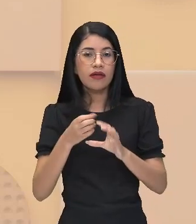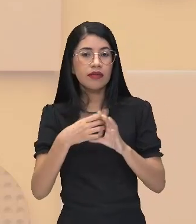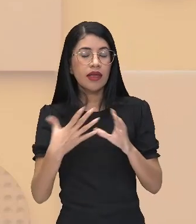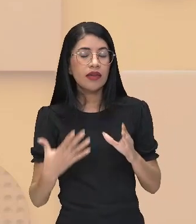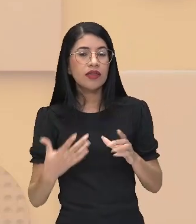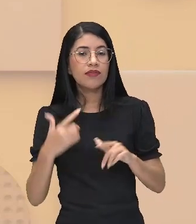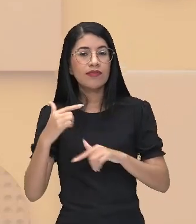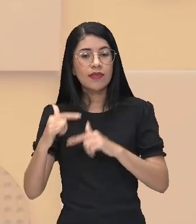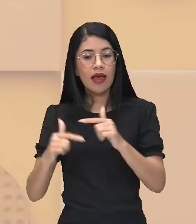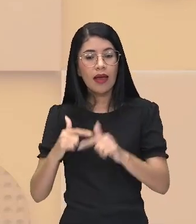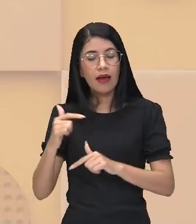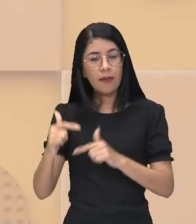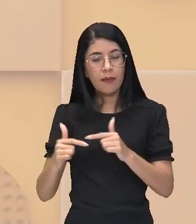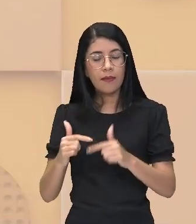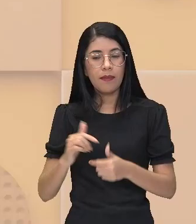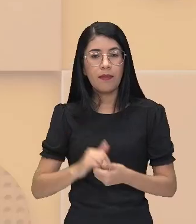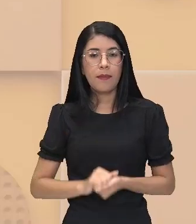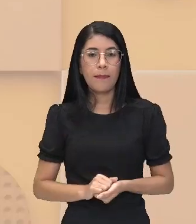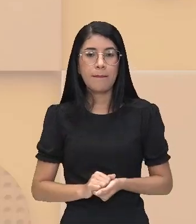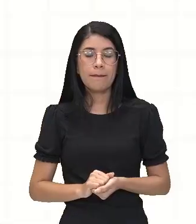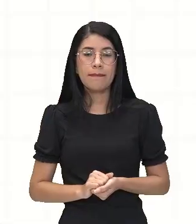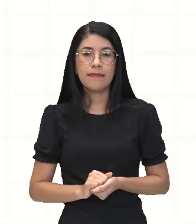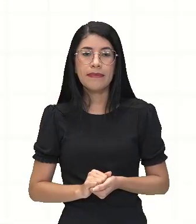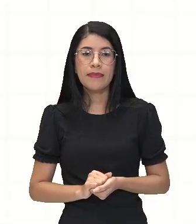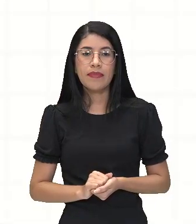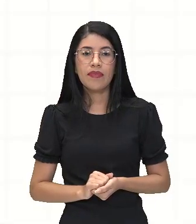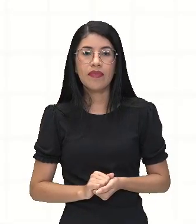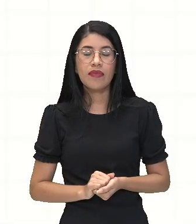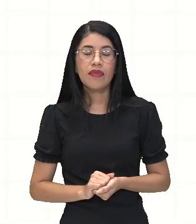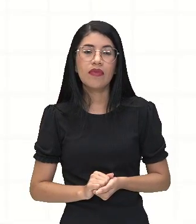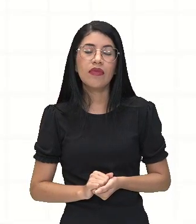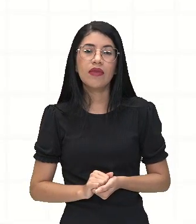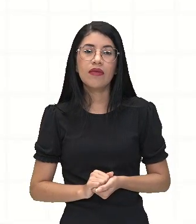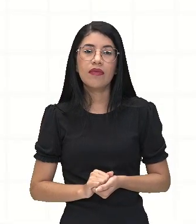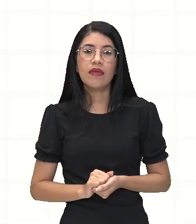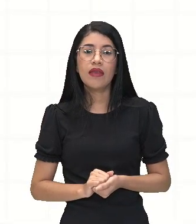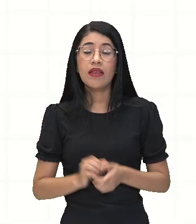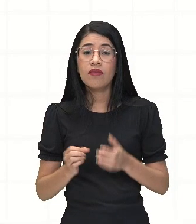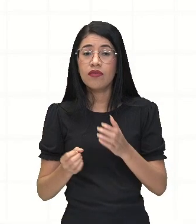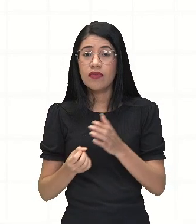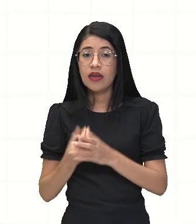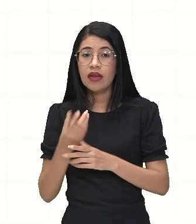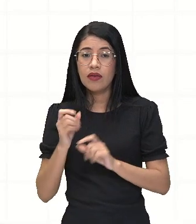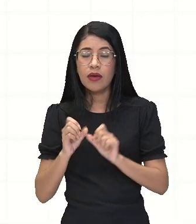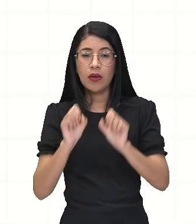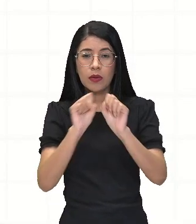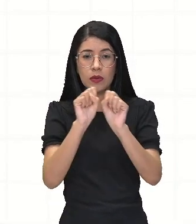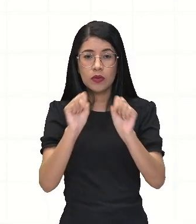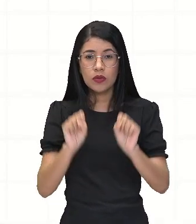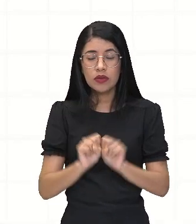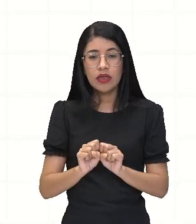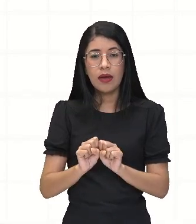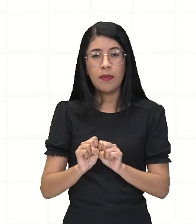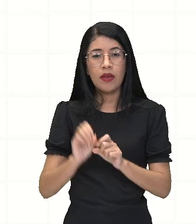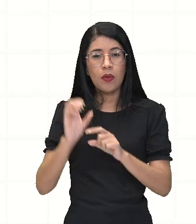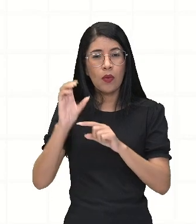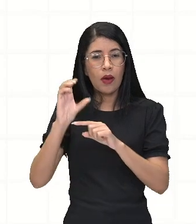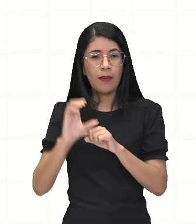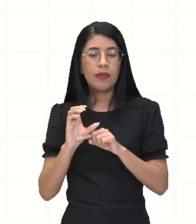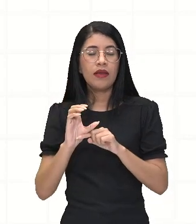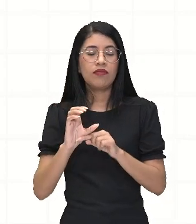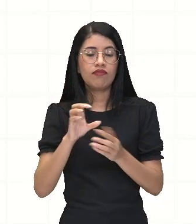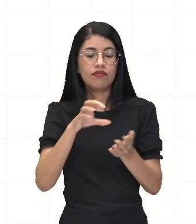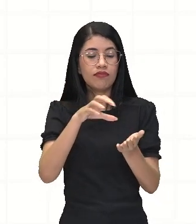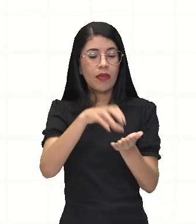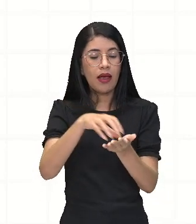obra nesse processo de colonização. Então, vai ser instituído o sistema de capitães de aldeia. Que